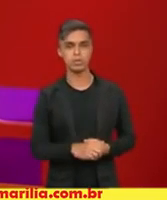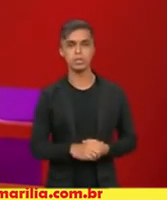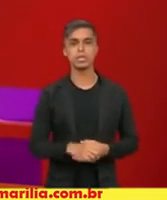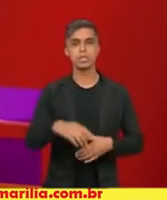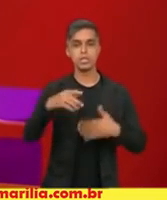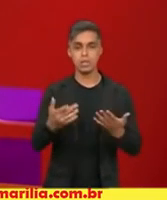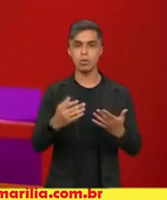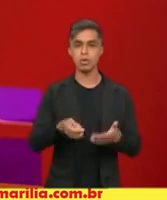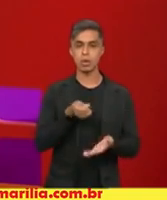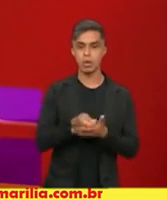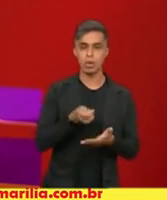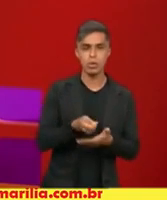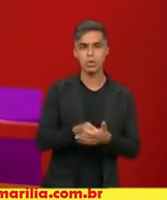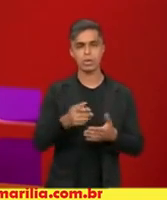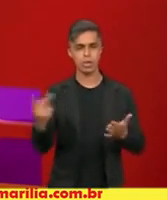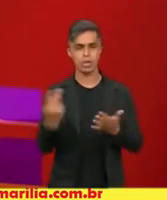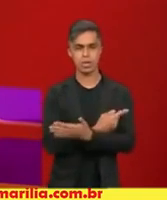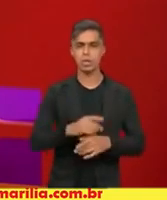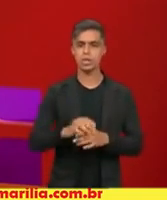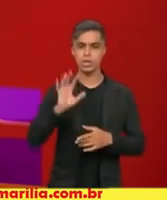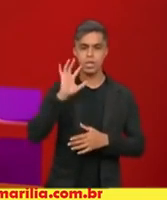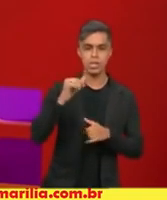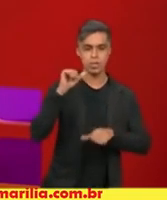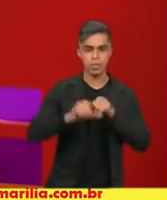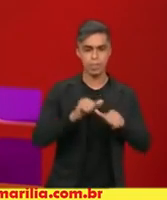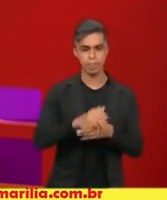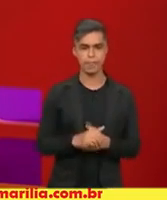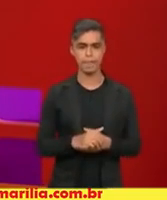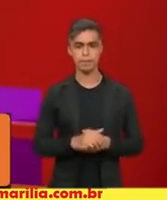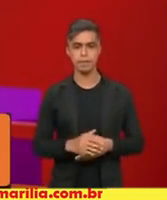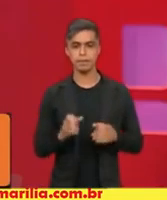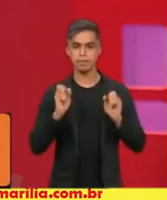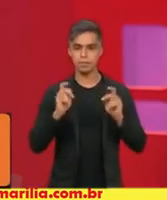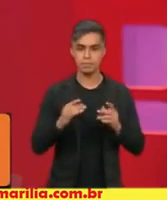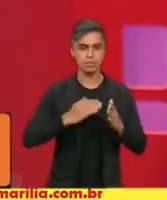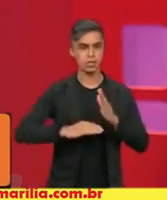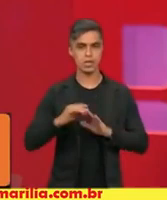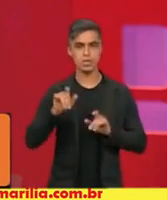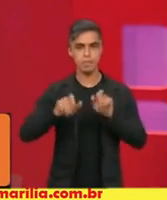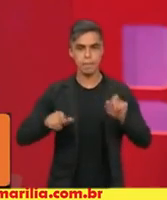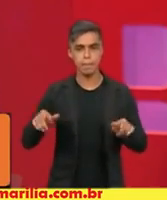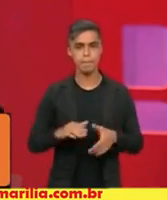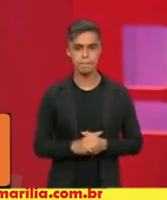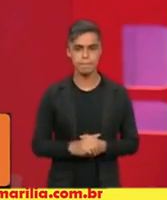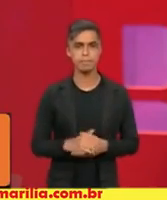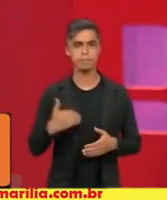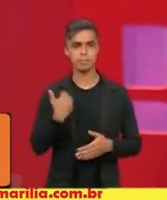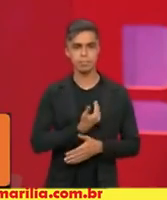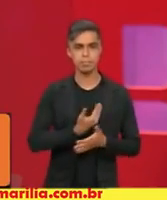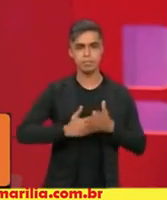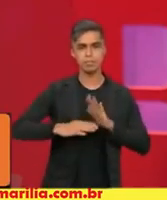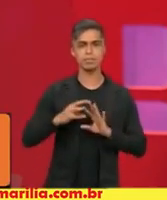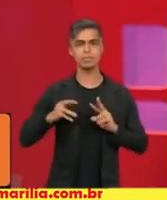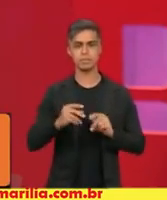Então, eles exigem, em primeira instância, reformas corporativas, melhores salários, melhores regras de promoção, melhores leis de